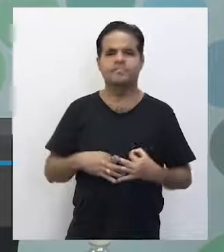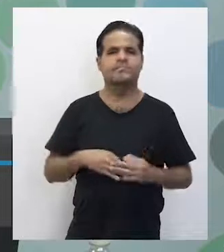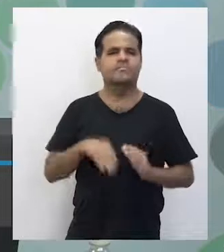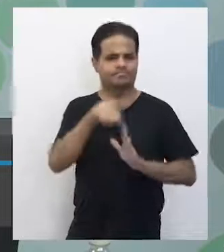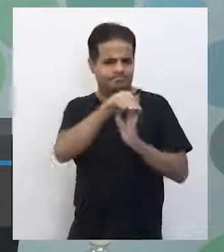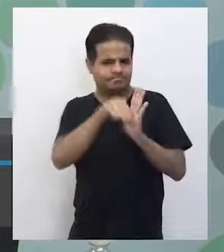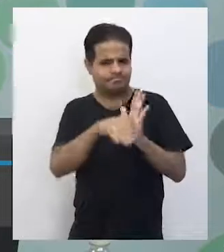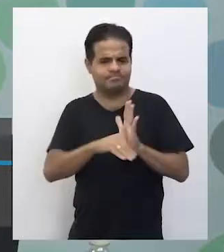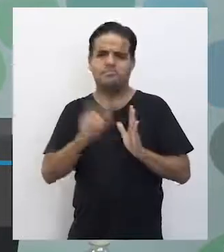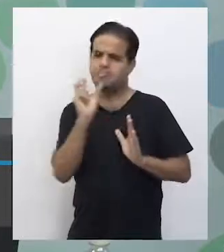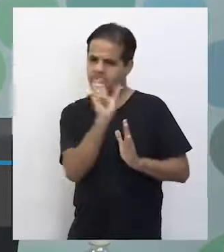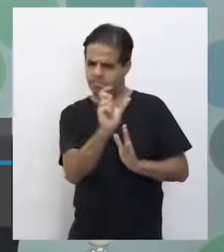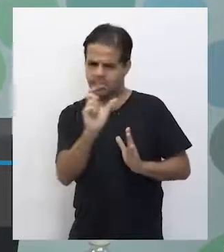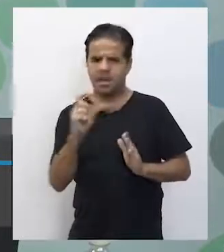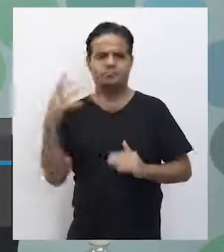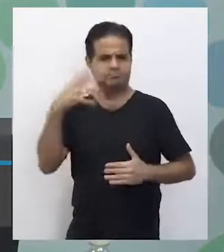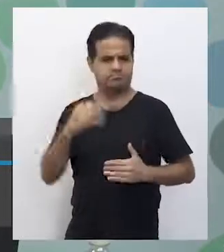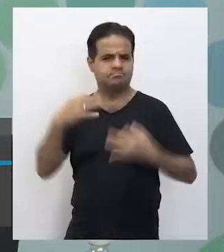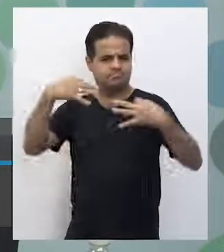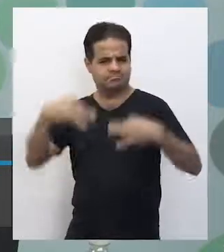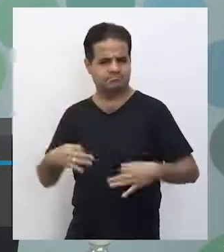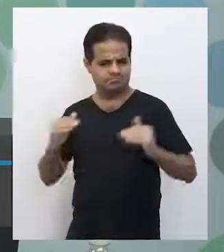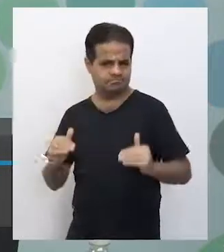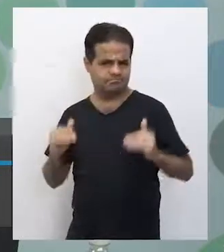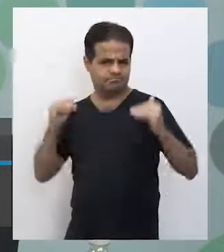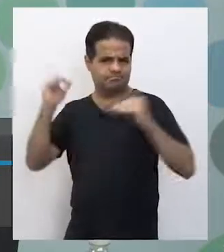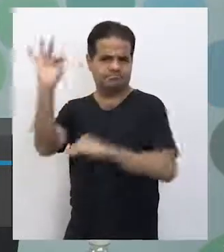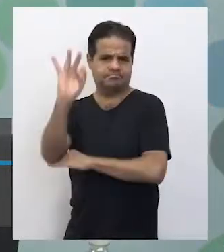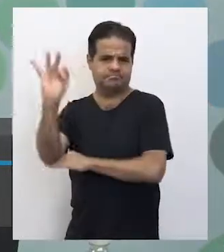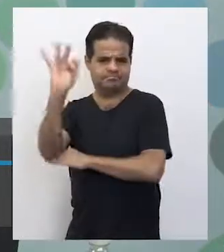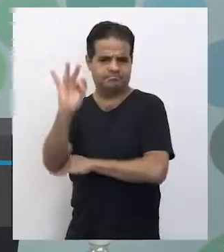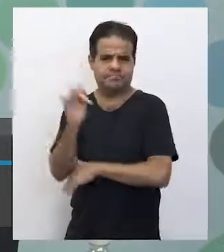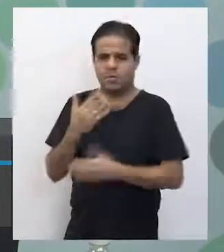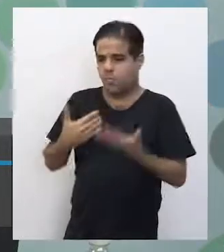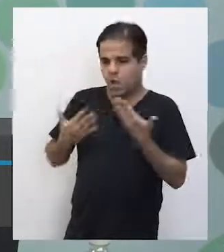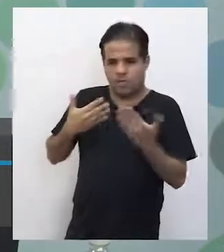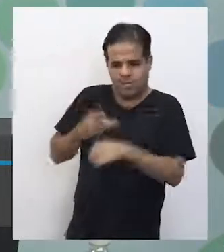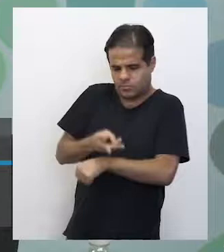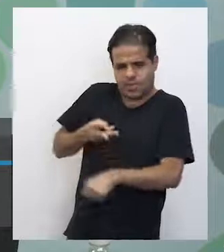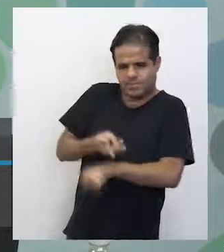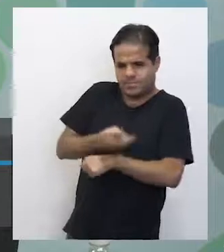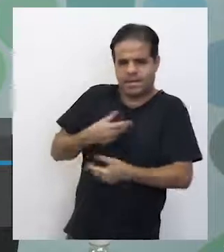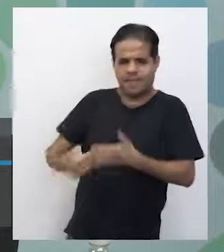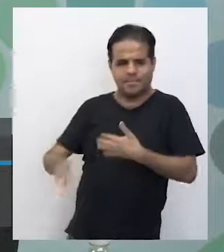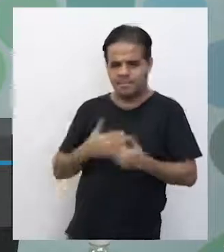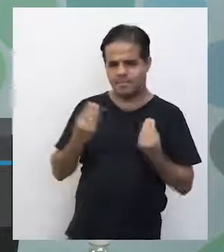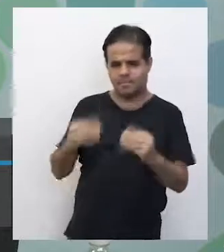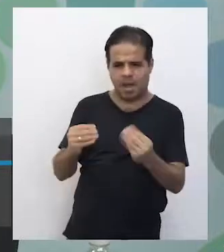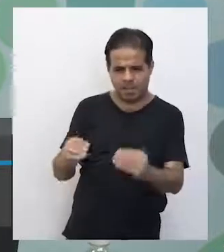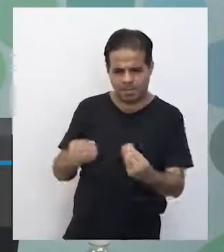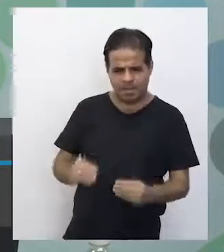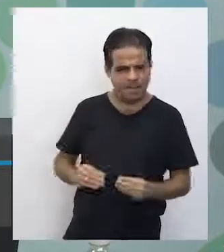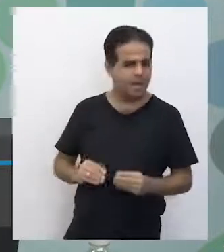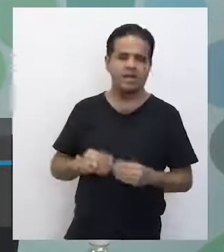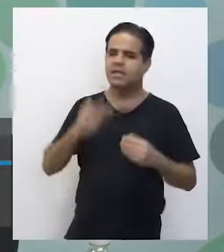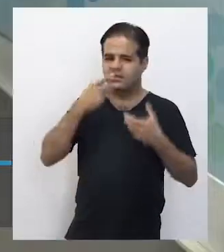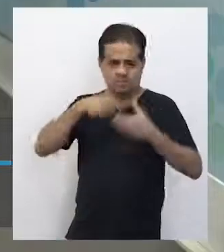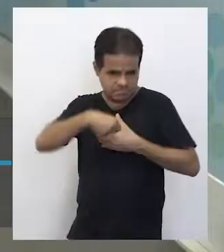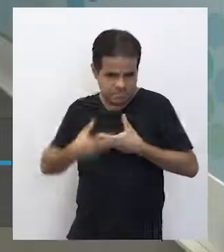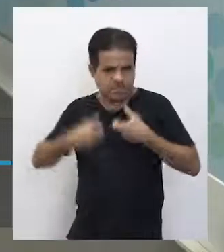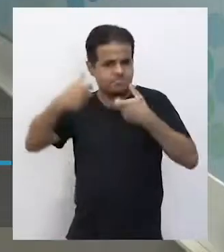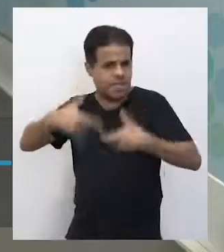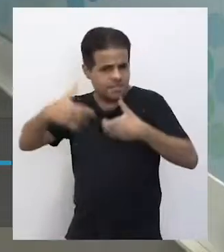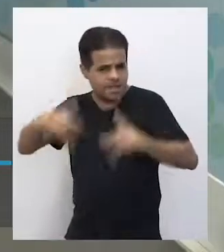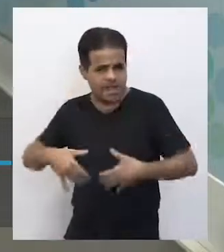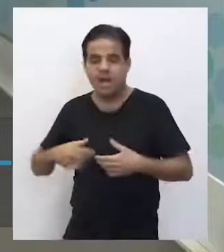norma culta, né? Não pode... Não é conversa de WhatsApp, né? Então você tem que argumentar muito bem e tem que defender aquilo no final. E eu acho tão